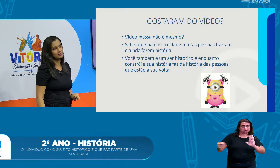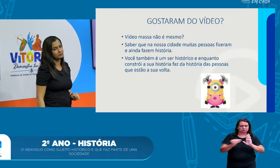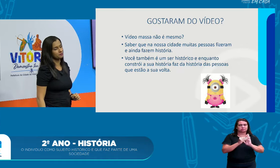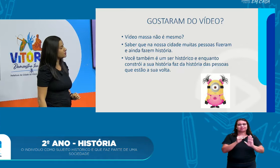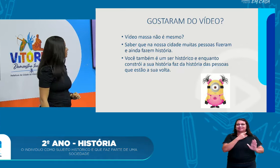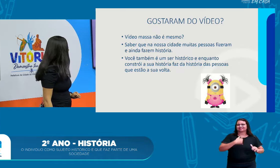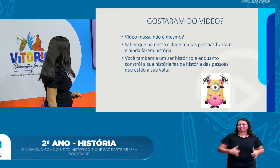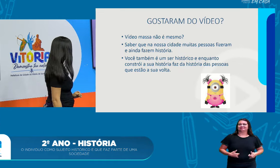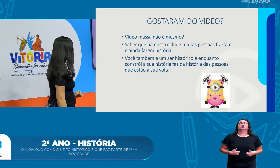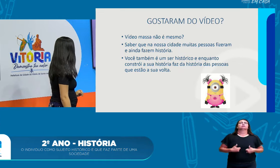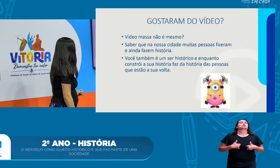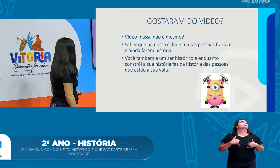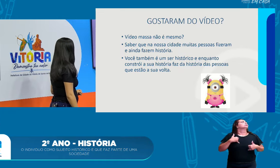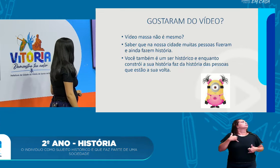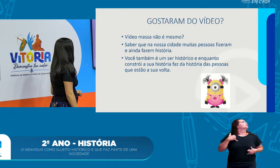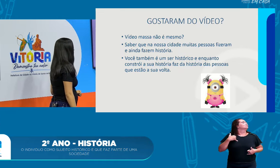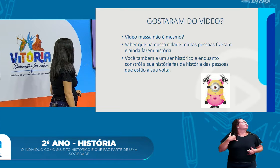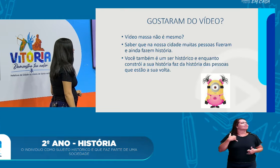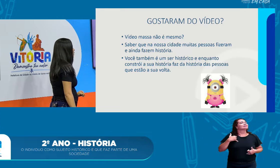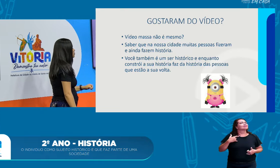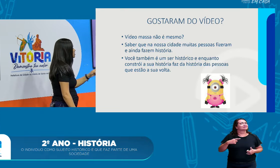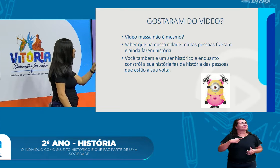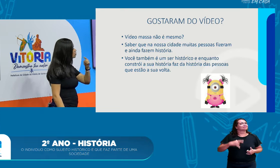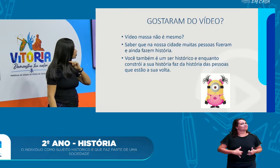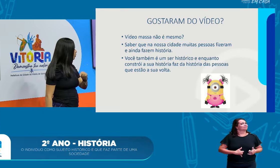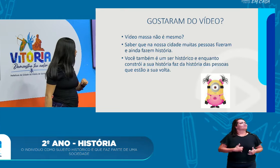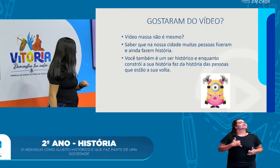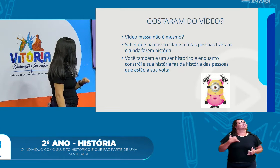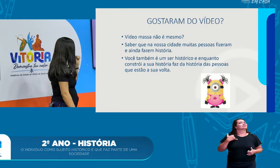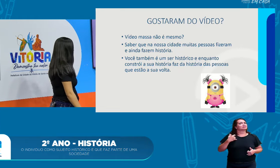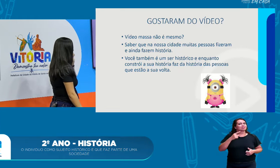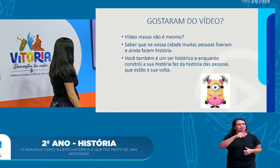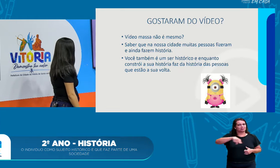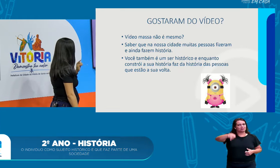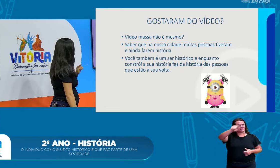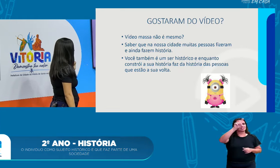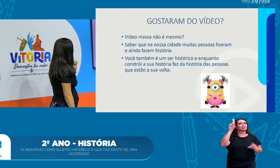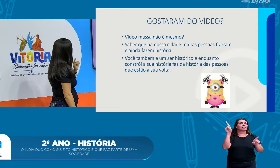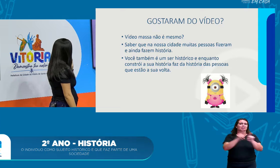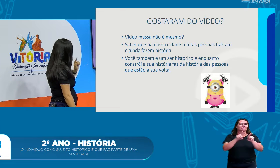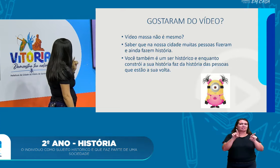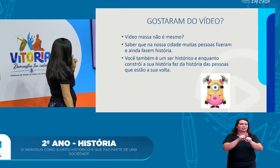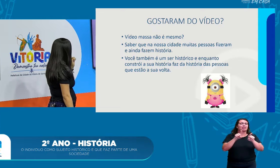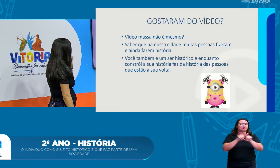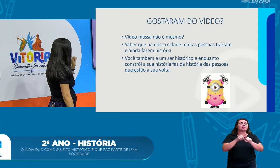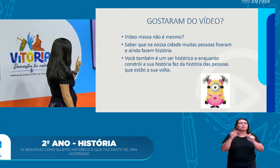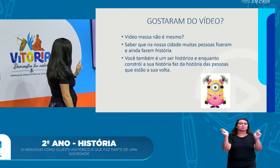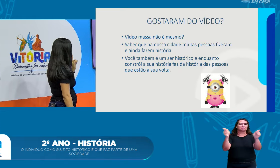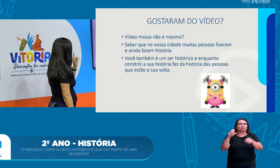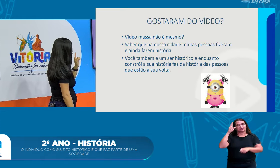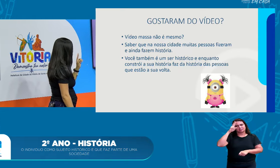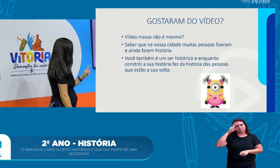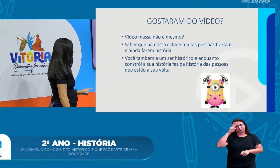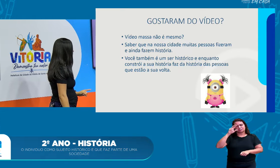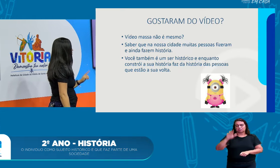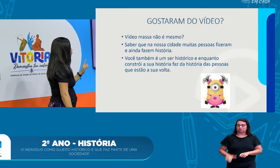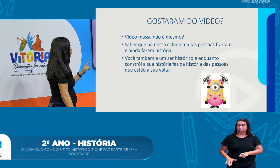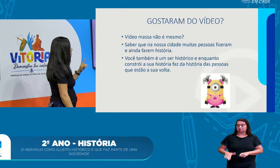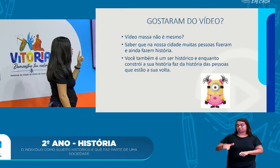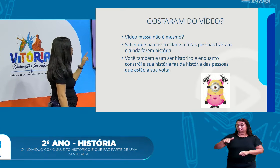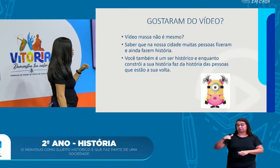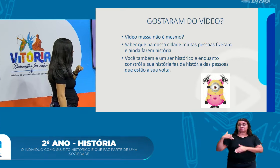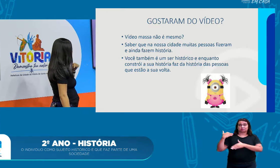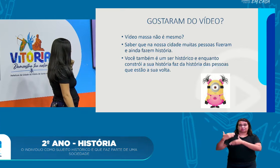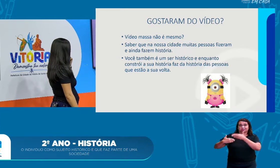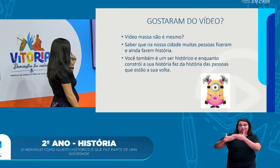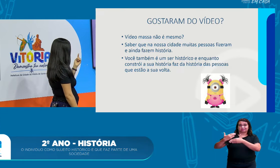danado, não é não? Vamos lá. Você também é um ser histórico. Enquanto isso constrói a sua história,